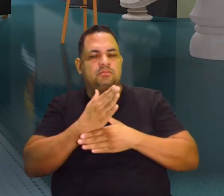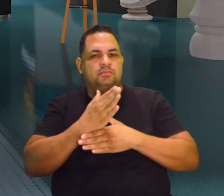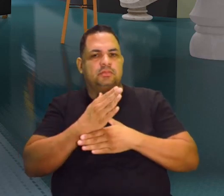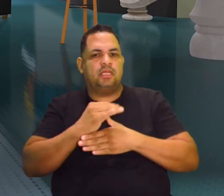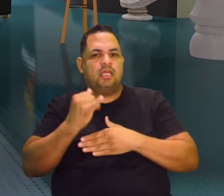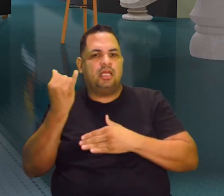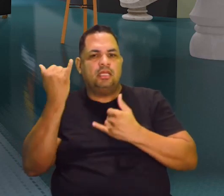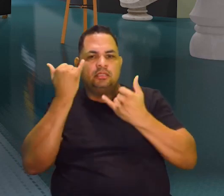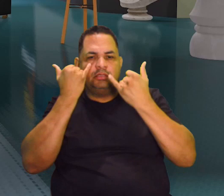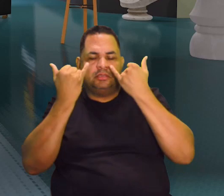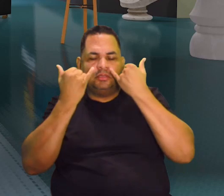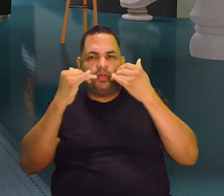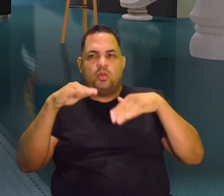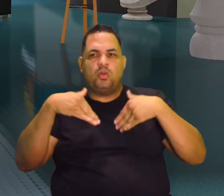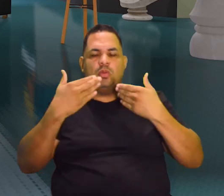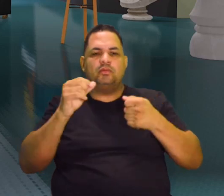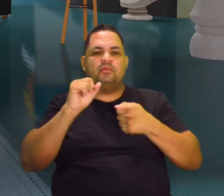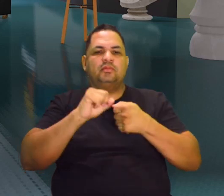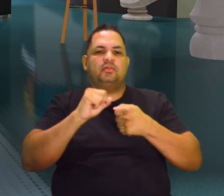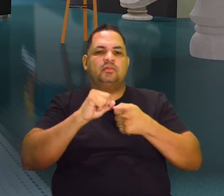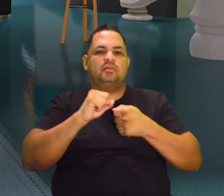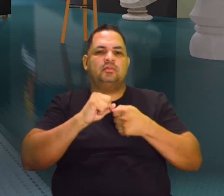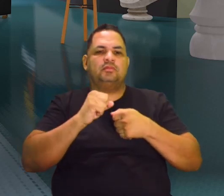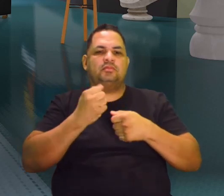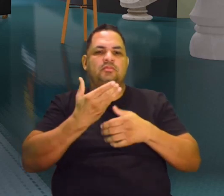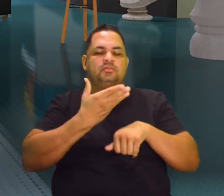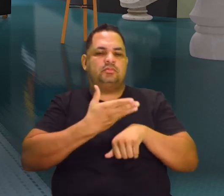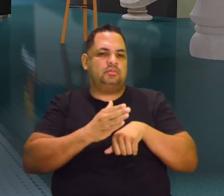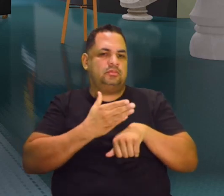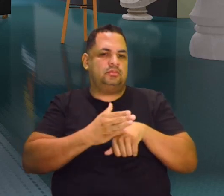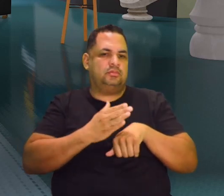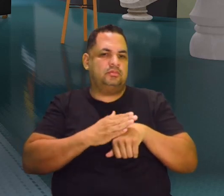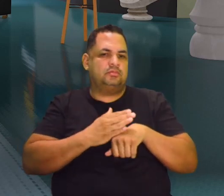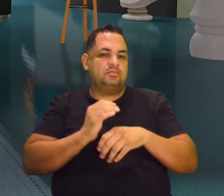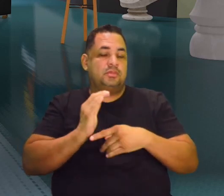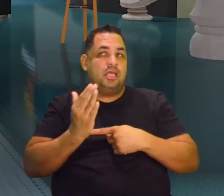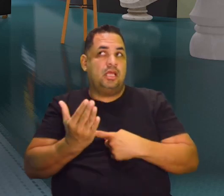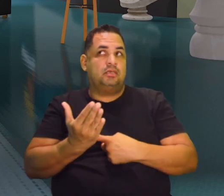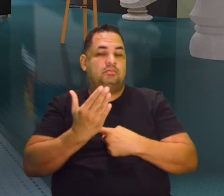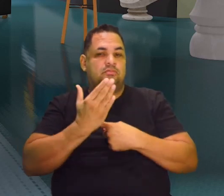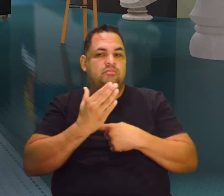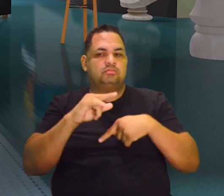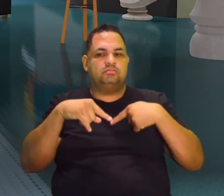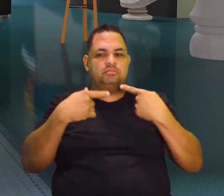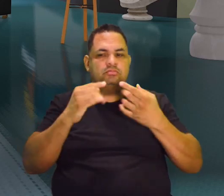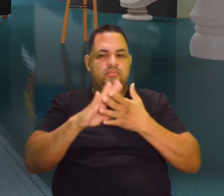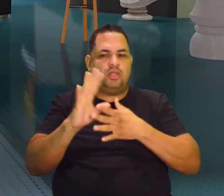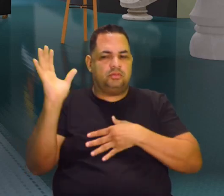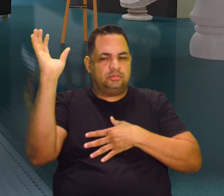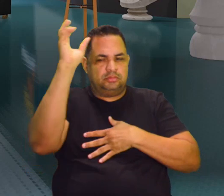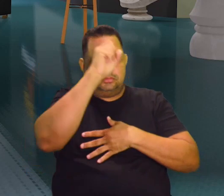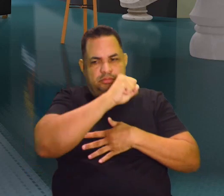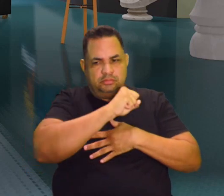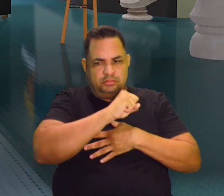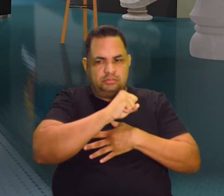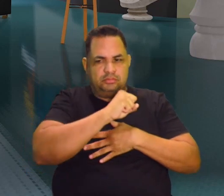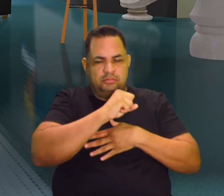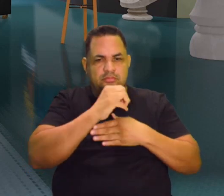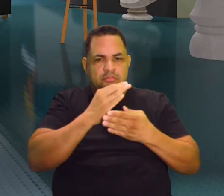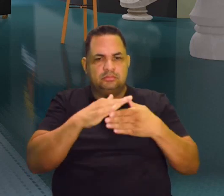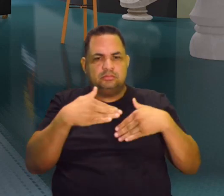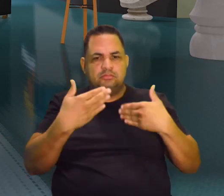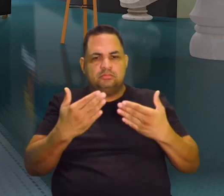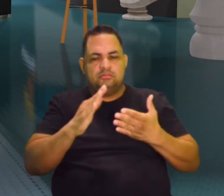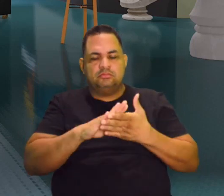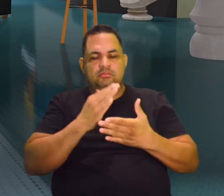dos exercícios, ajuda muito a acessar as informações que nós absorvemos, né? Absorveu durante a